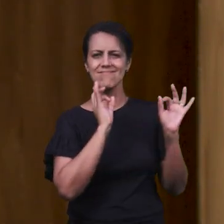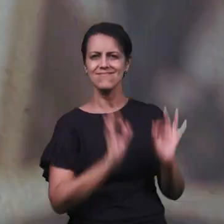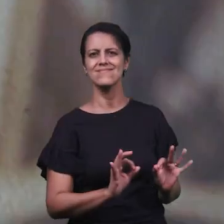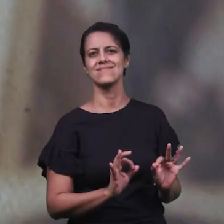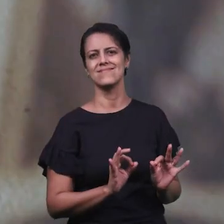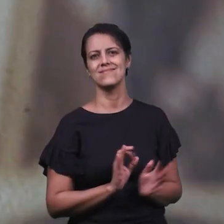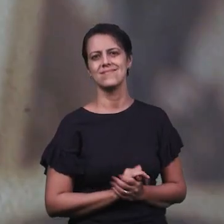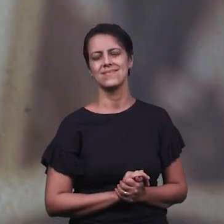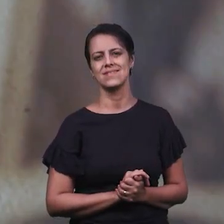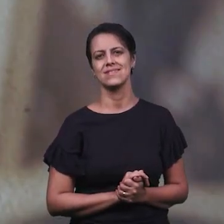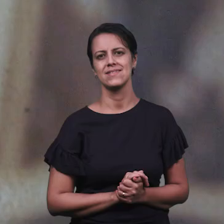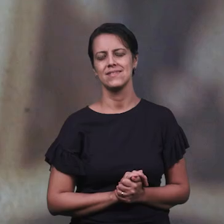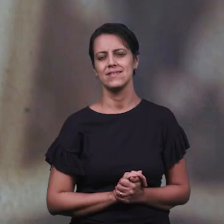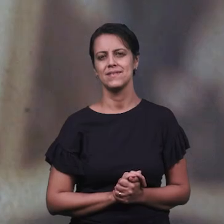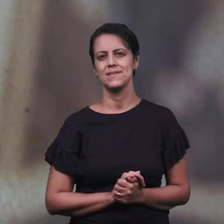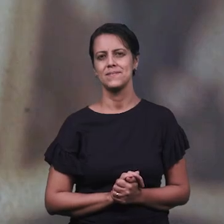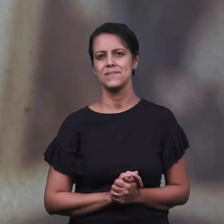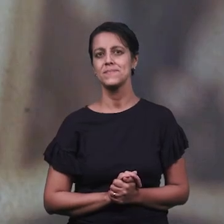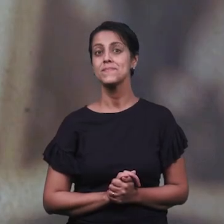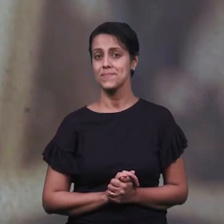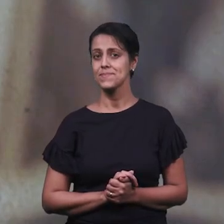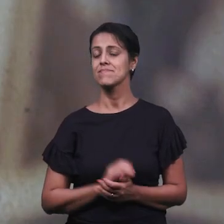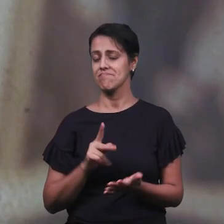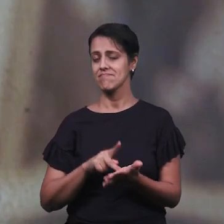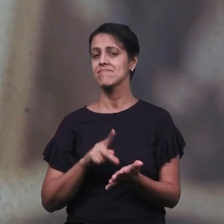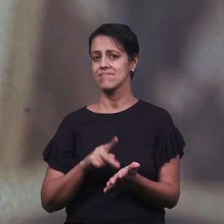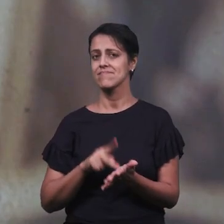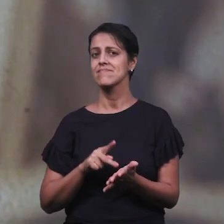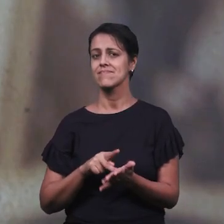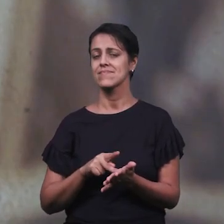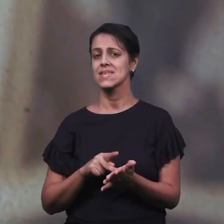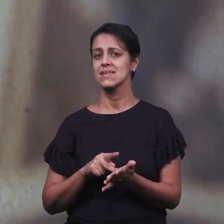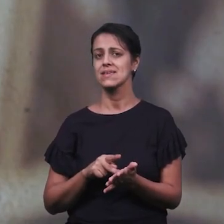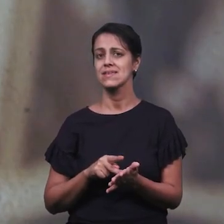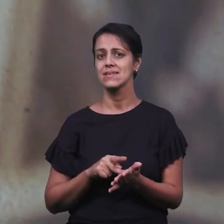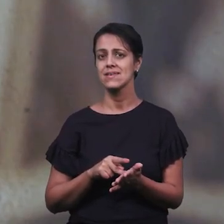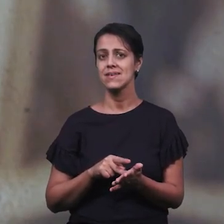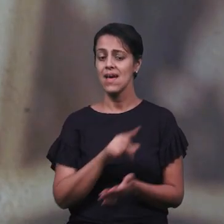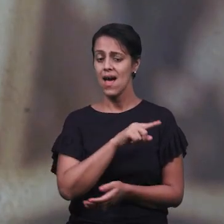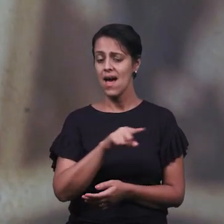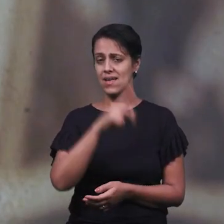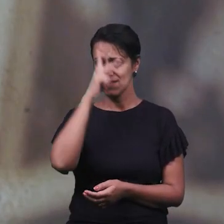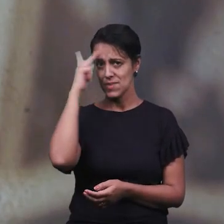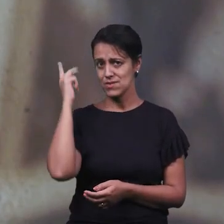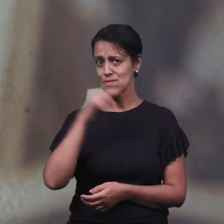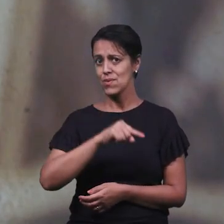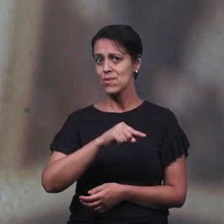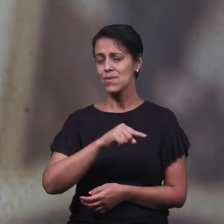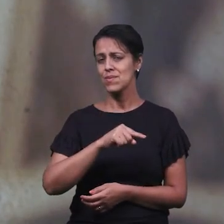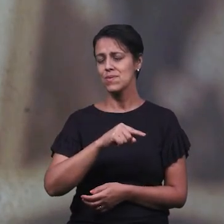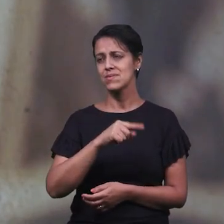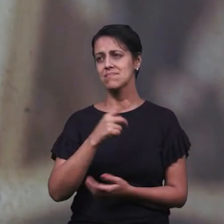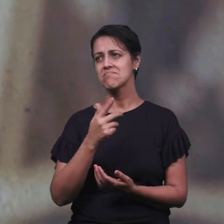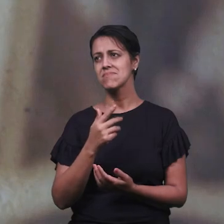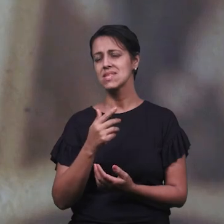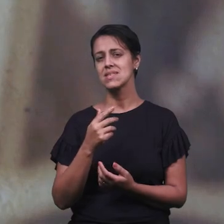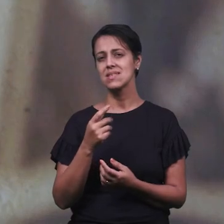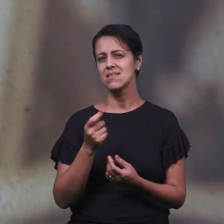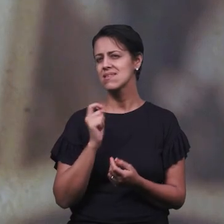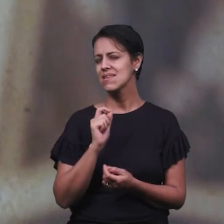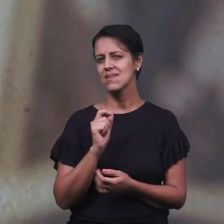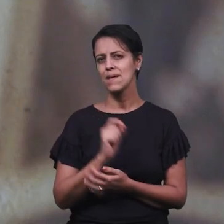também. Exatamente. É importante que as pessoas, né, quando elas querem se valer,